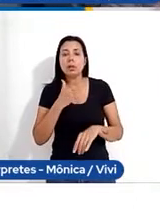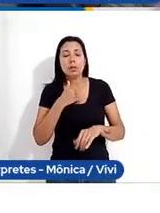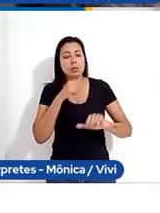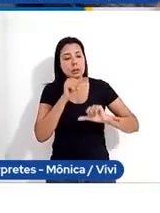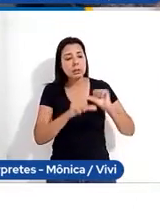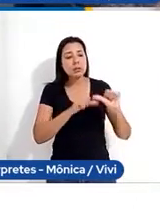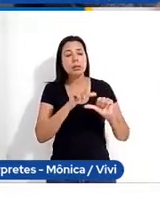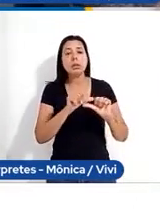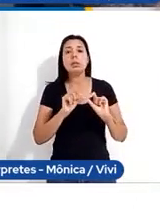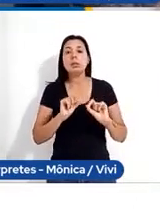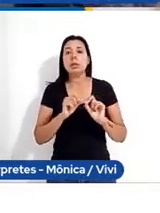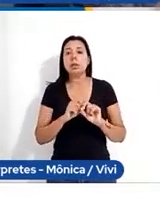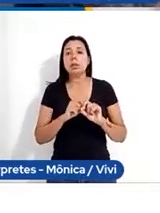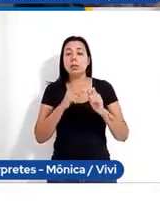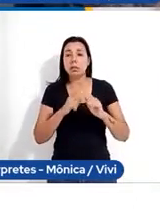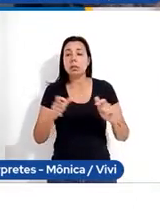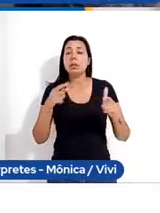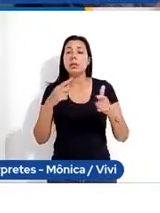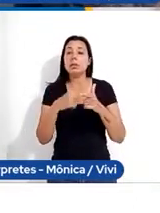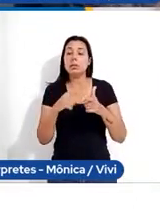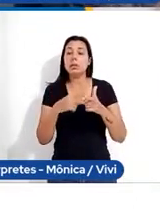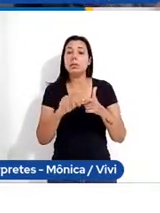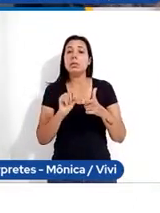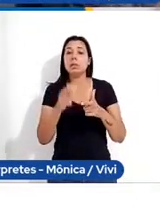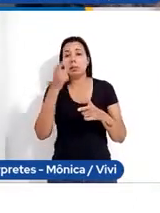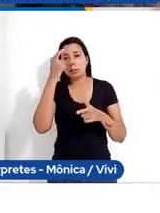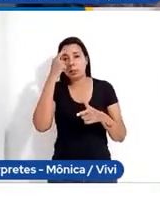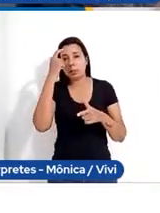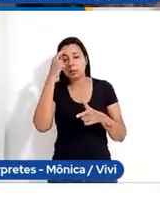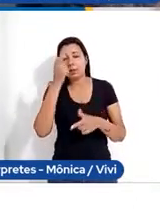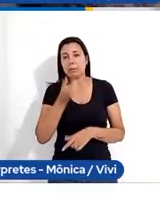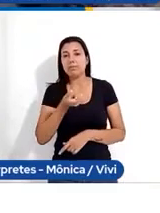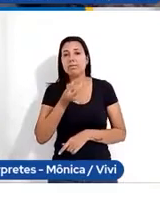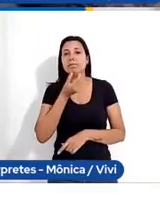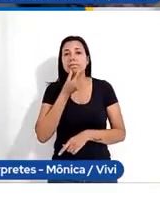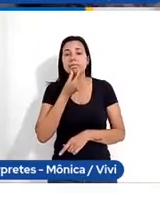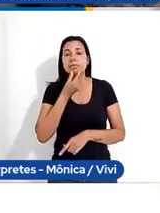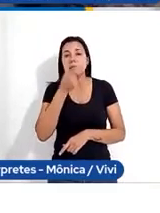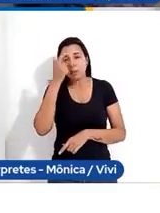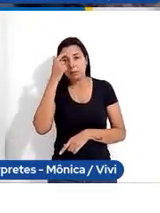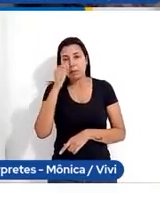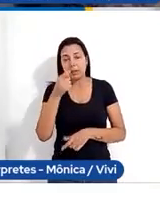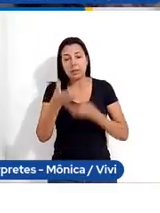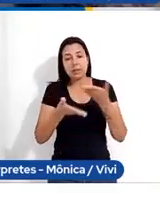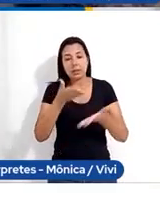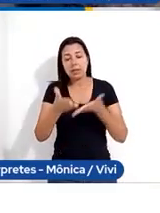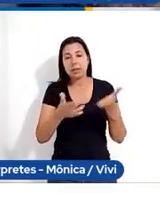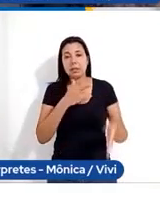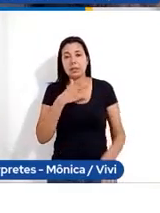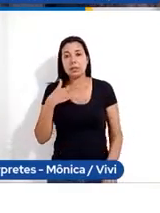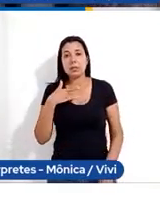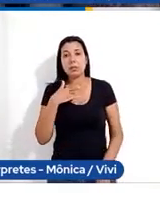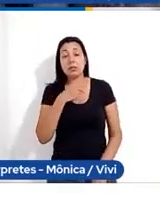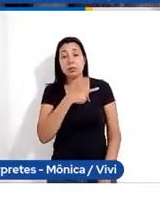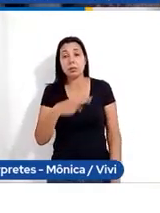transformar esse grande problema que é o pensamento neoliberal, que é como o pensamento liberal trata a saúde pública, numa grande